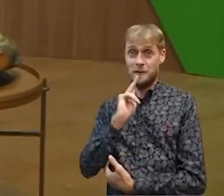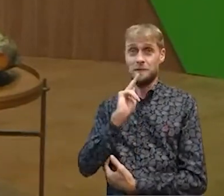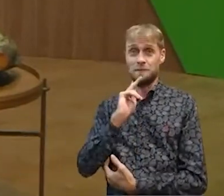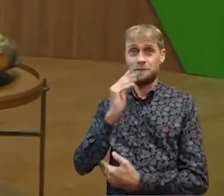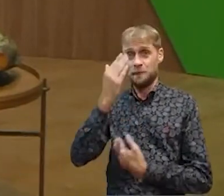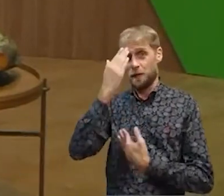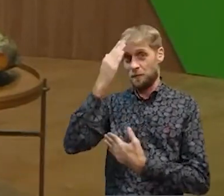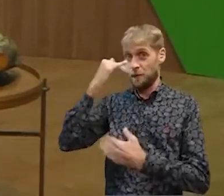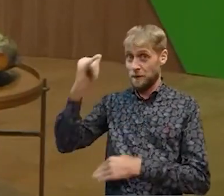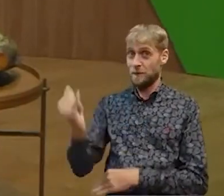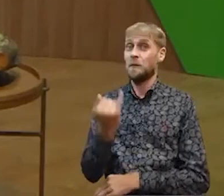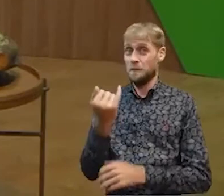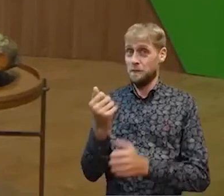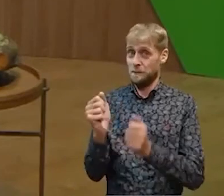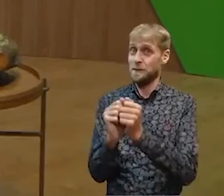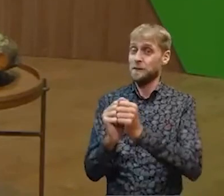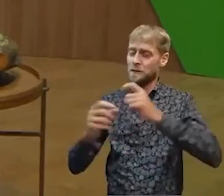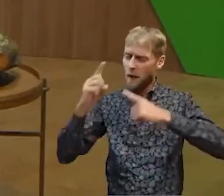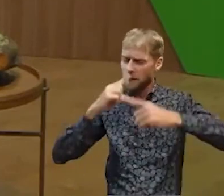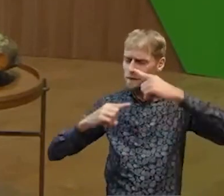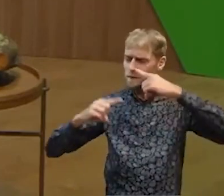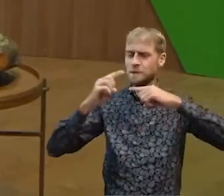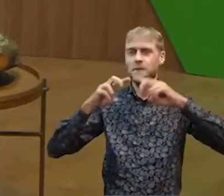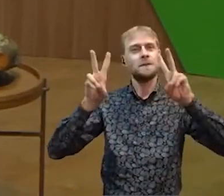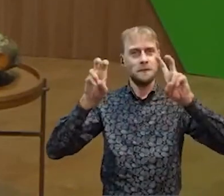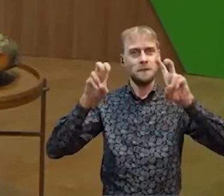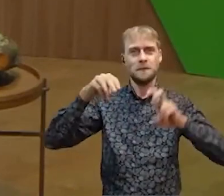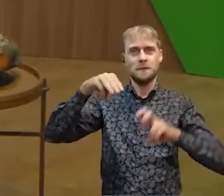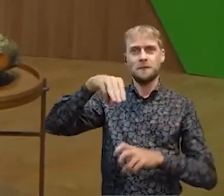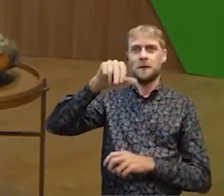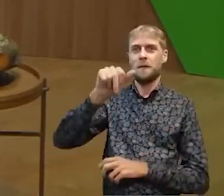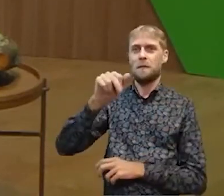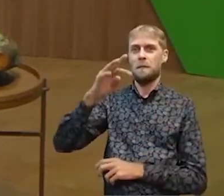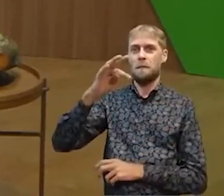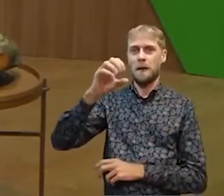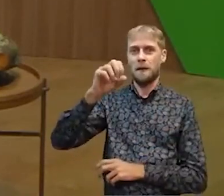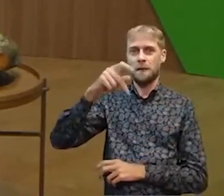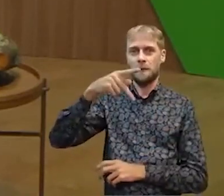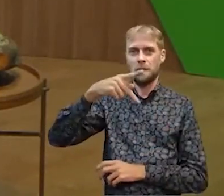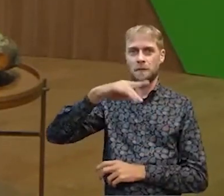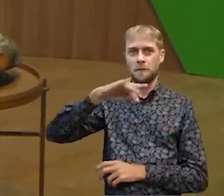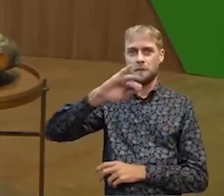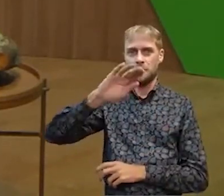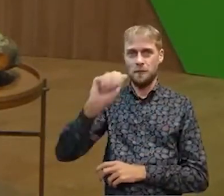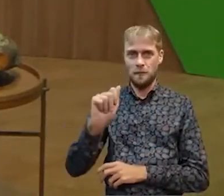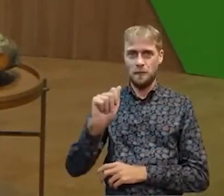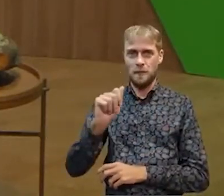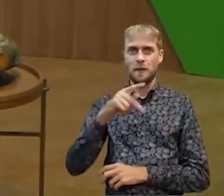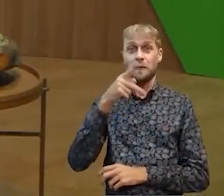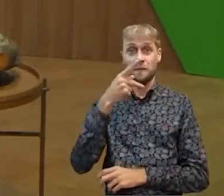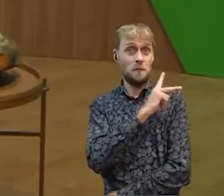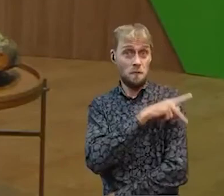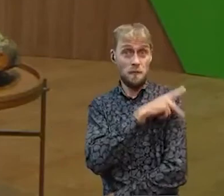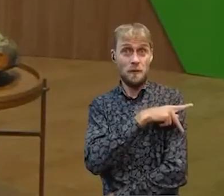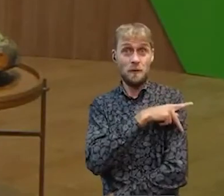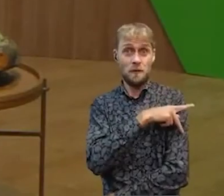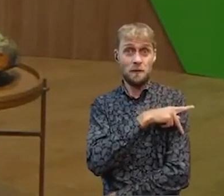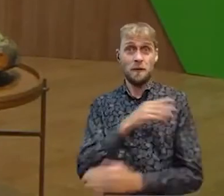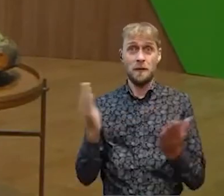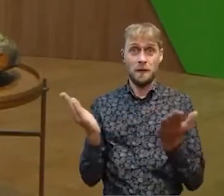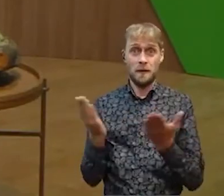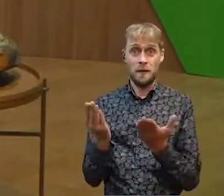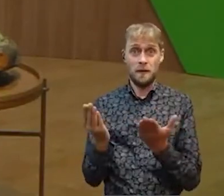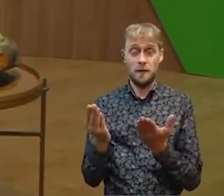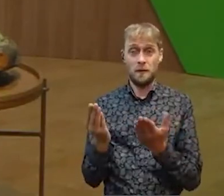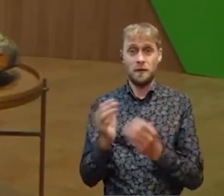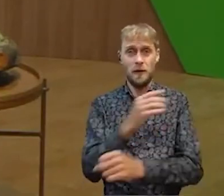de a gente estar junto aqui discutindo os assuntos do Matopiba, né? E enfatizar que o Piauí esse ano, a região nossa dos Cerrados, bate